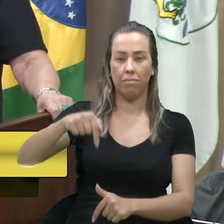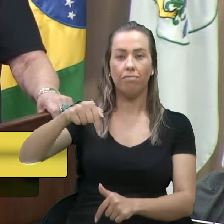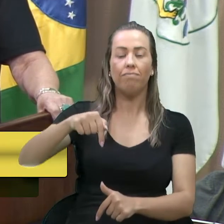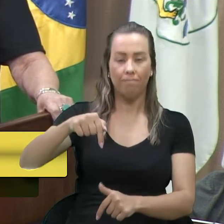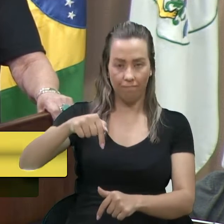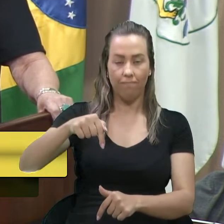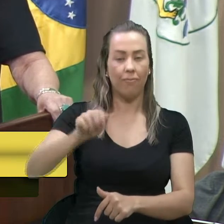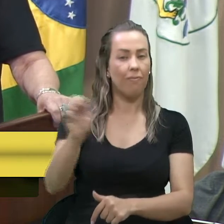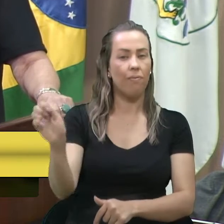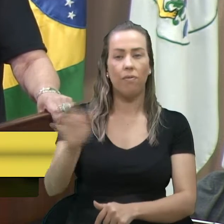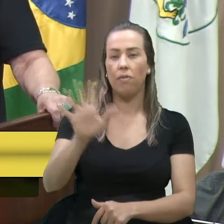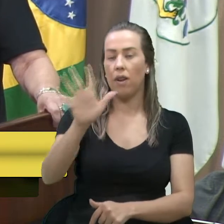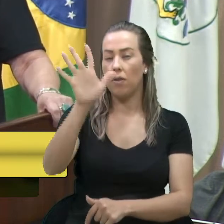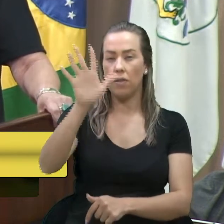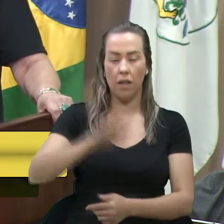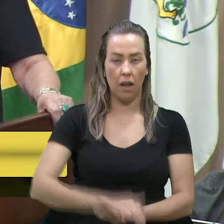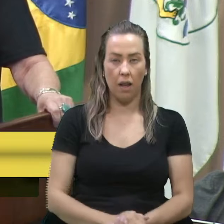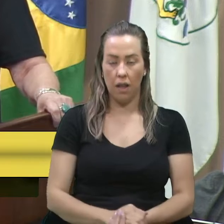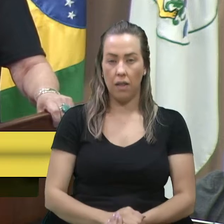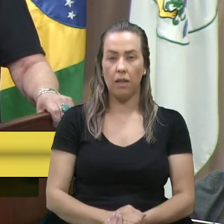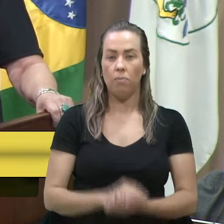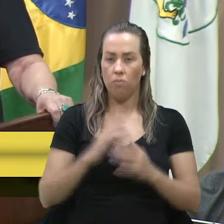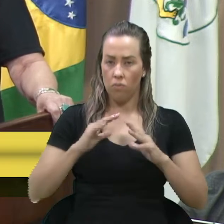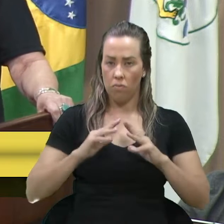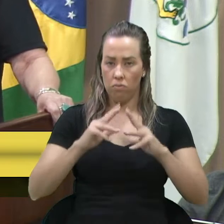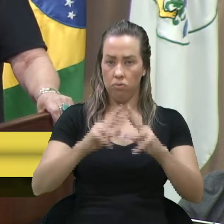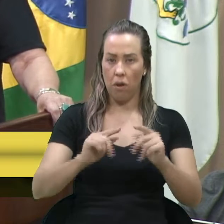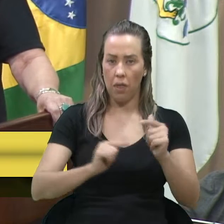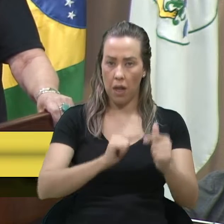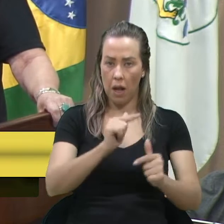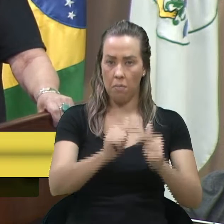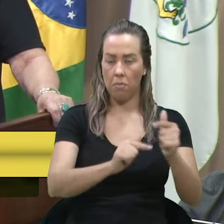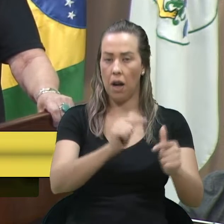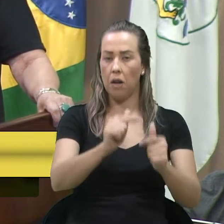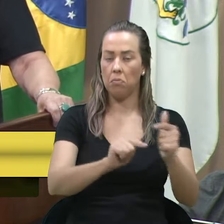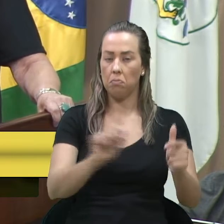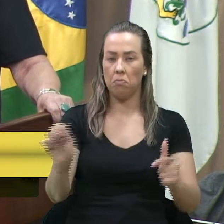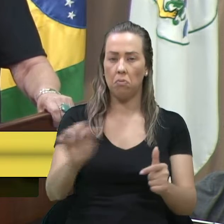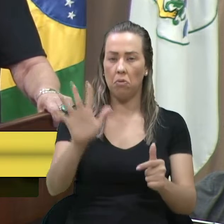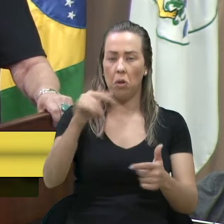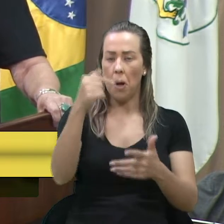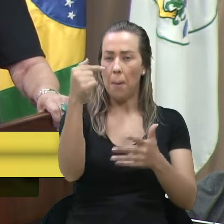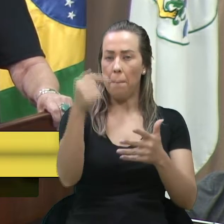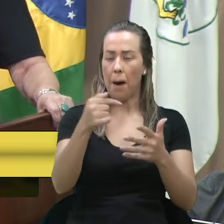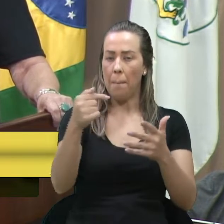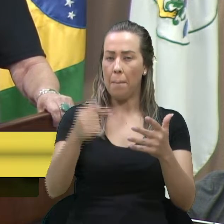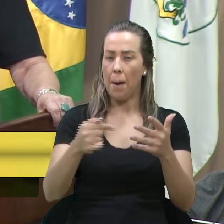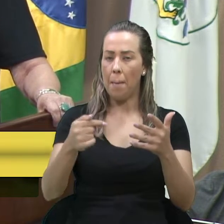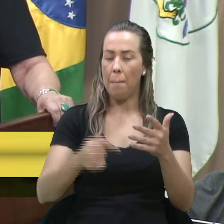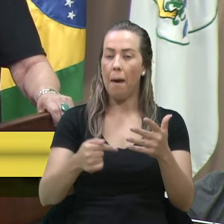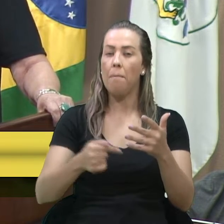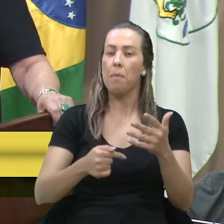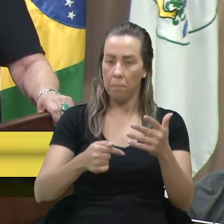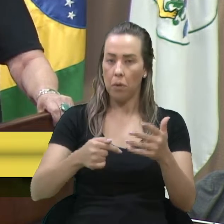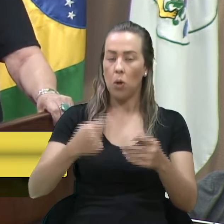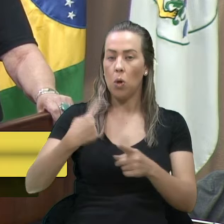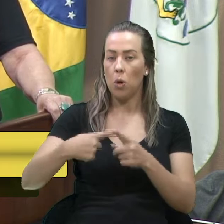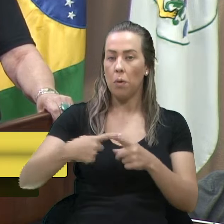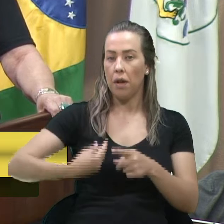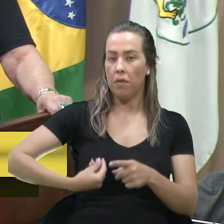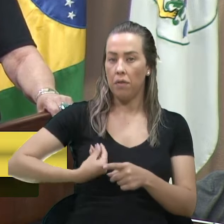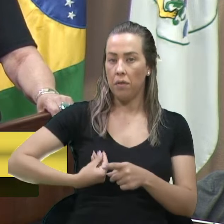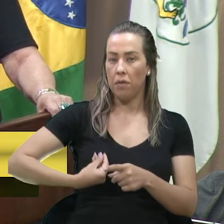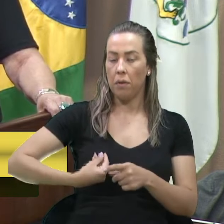de valorizar aqueles que aqui produzem, de valorizar aqueles que aqui empreendem, porque vivemos num